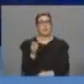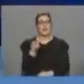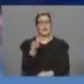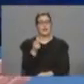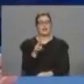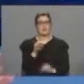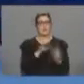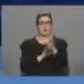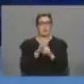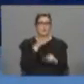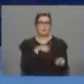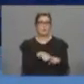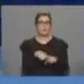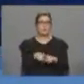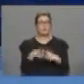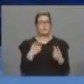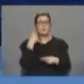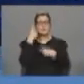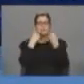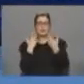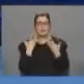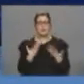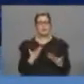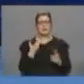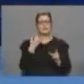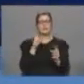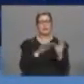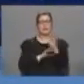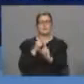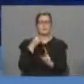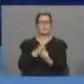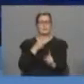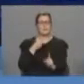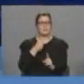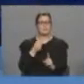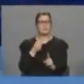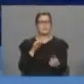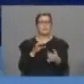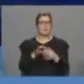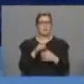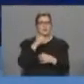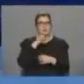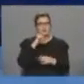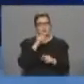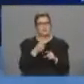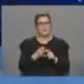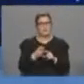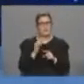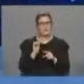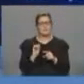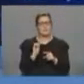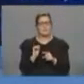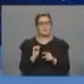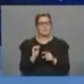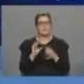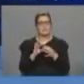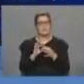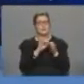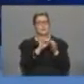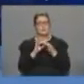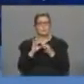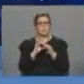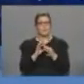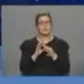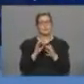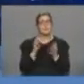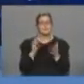refletir sobre o presente do desafio europeu em quadra os interesses dos seus nos vários fóruns da união defendendo que é no âmbito